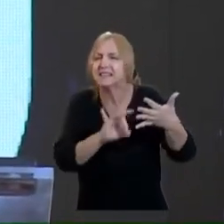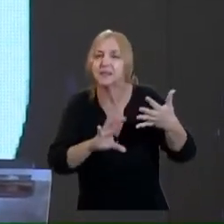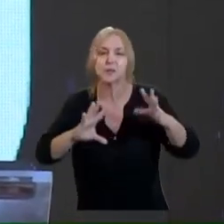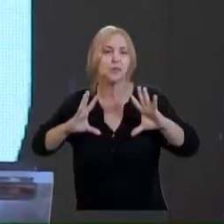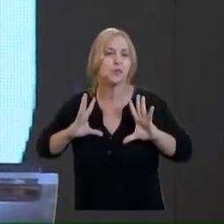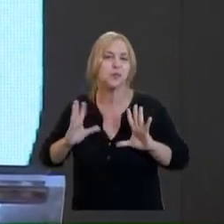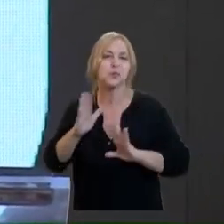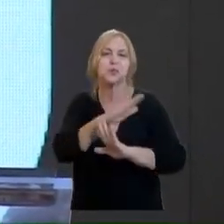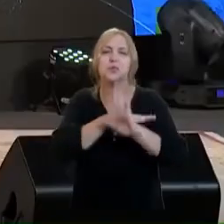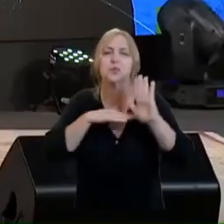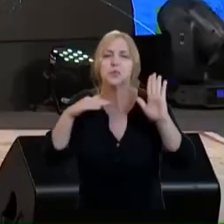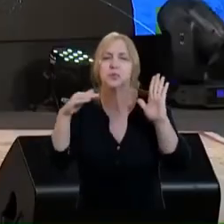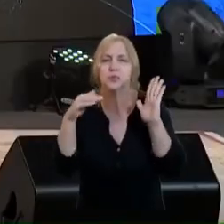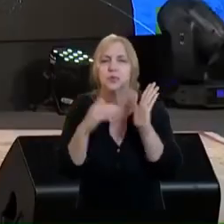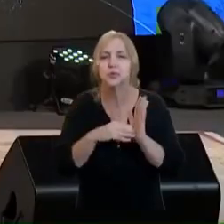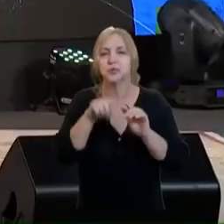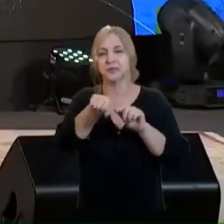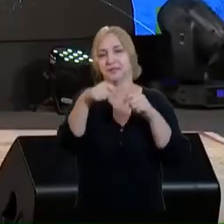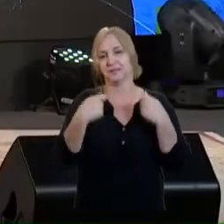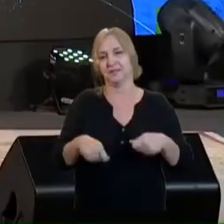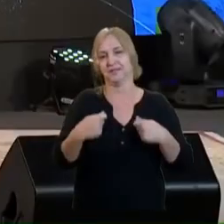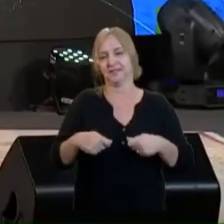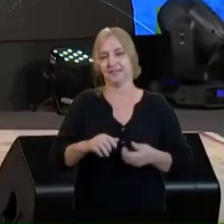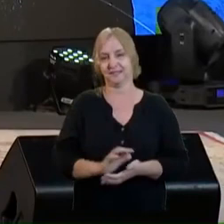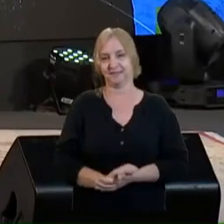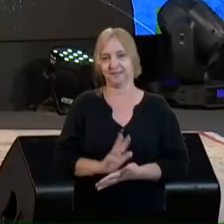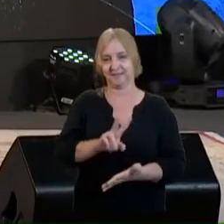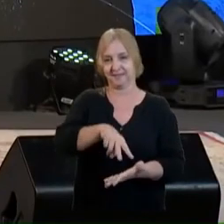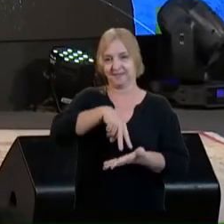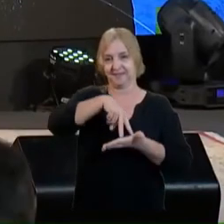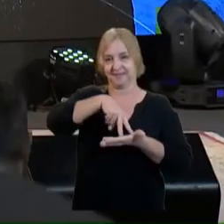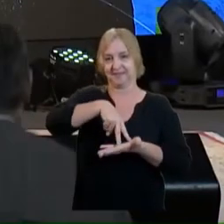delas. Vamos ficar em pé.